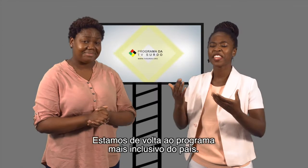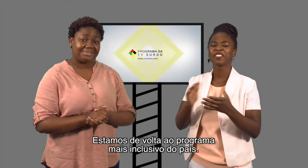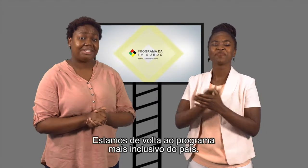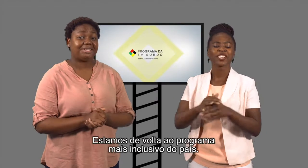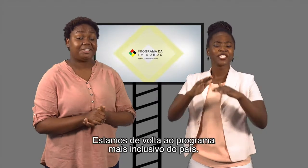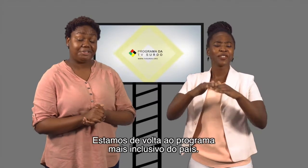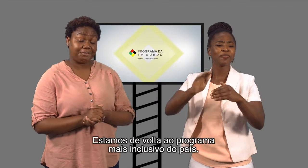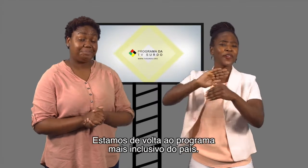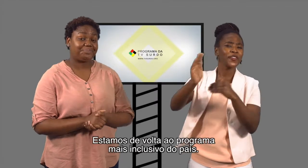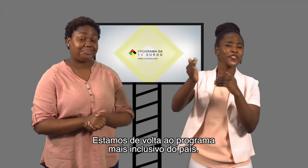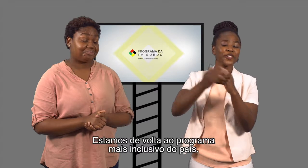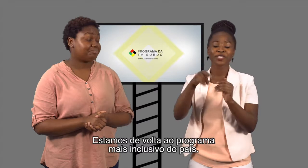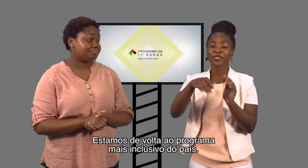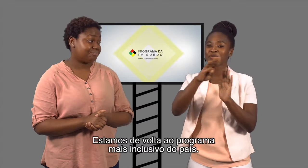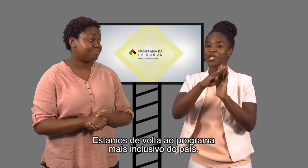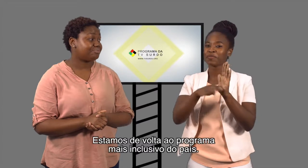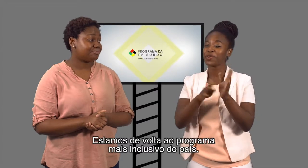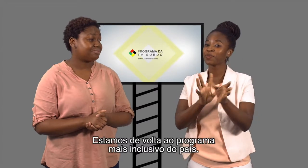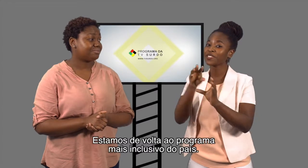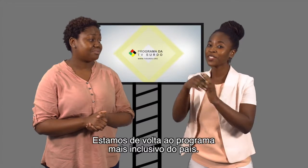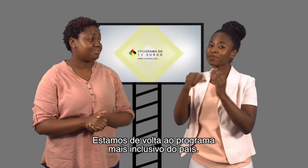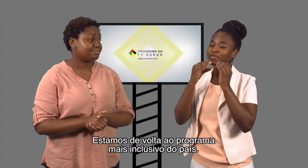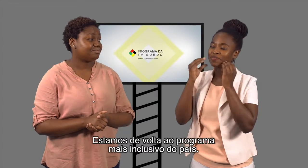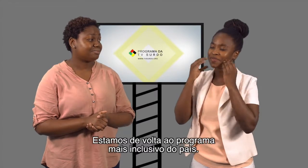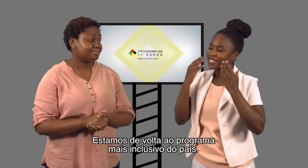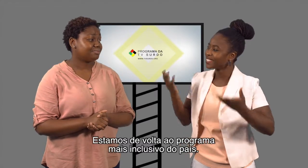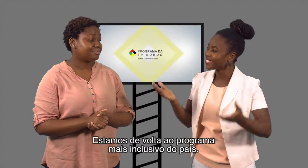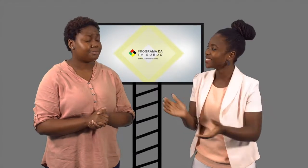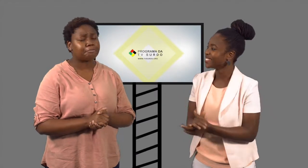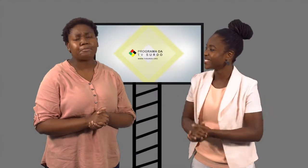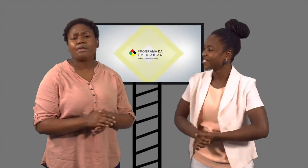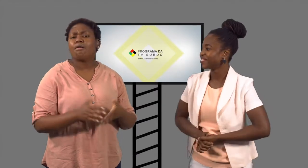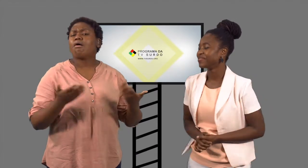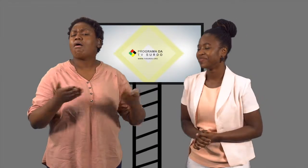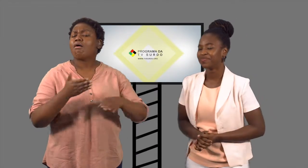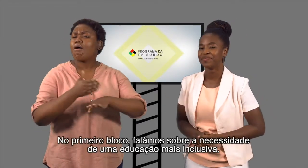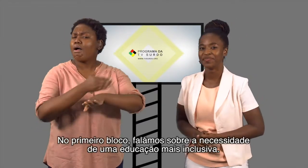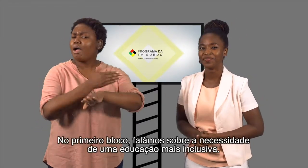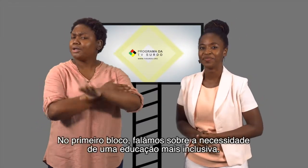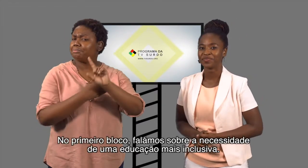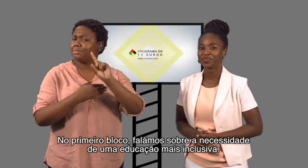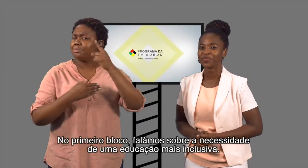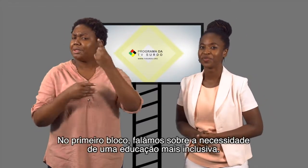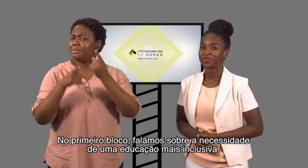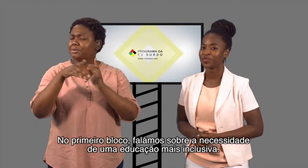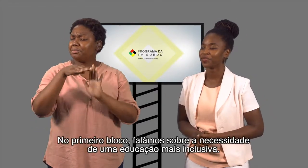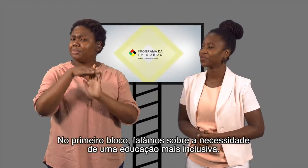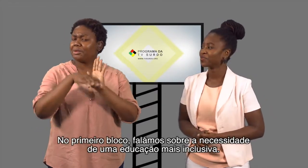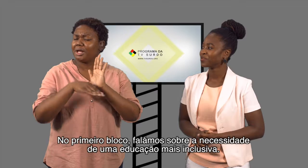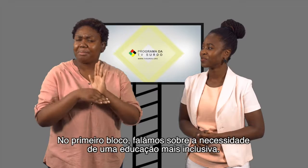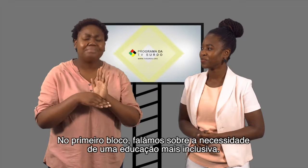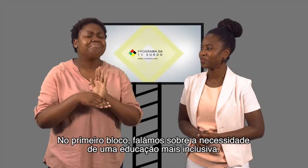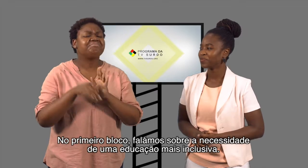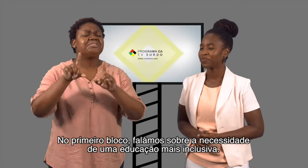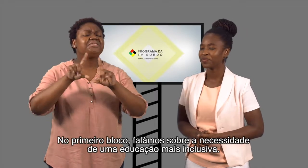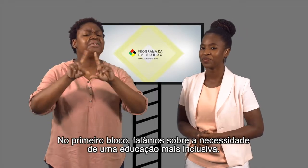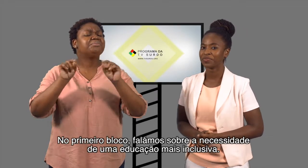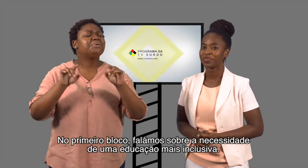Estamos de volta ao programa mais inclusivo do país. No primeiro bloco, falamos sobre a